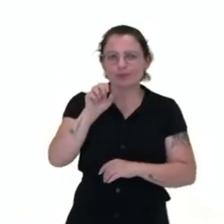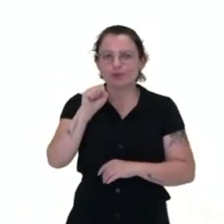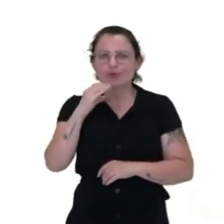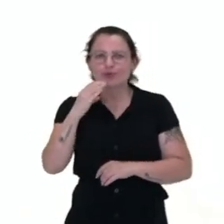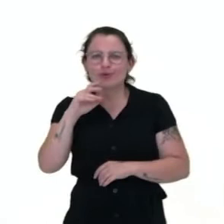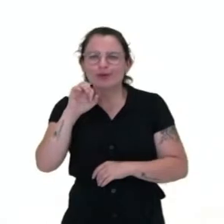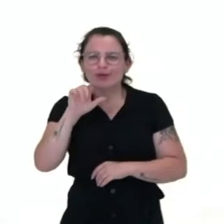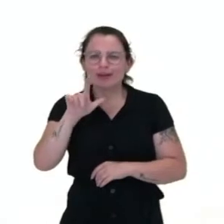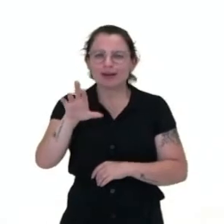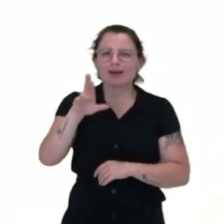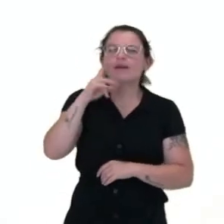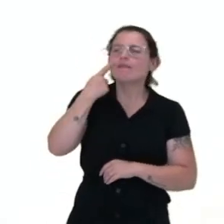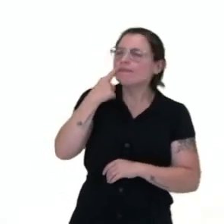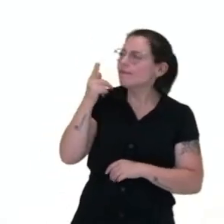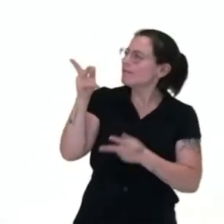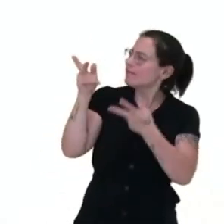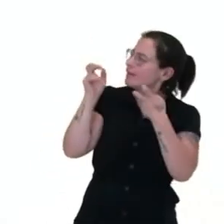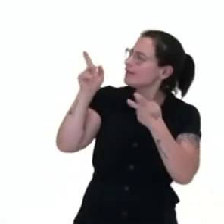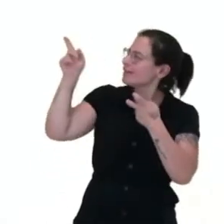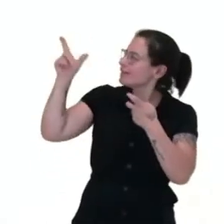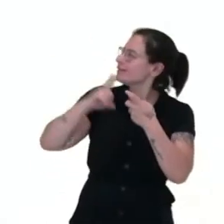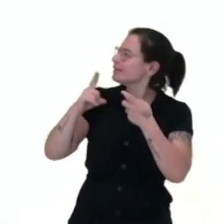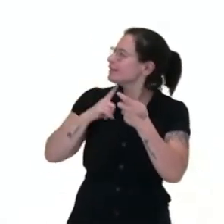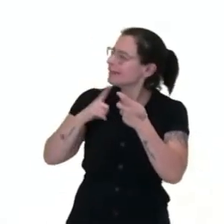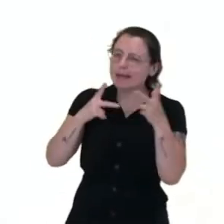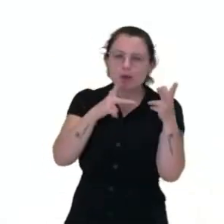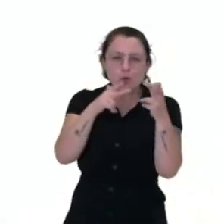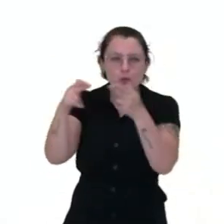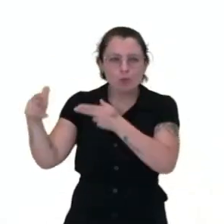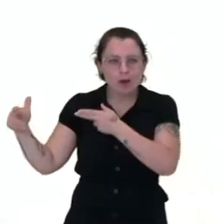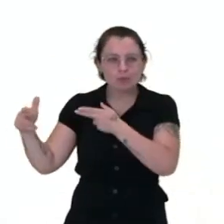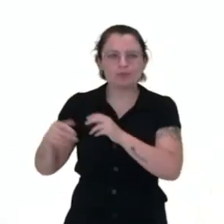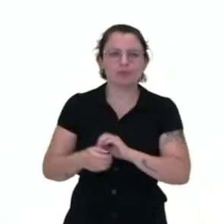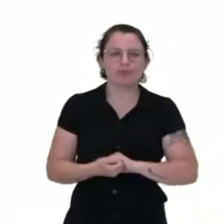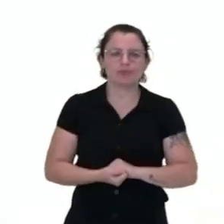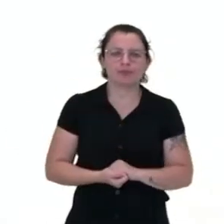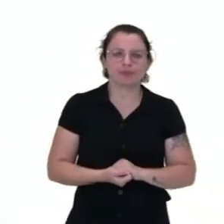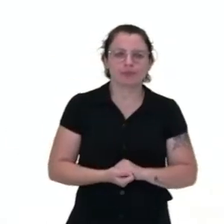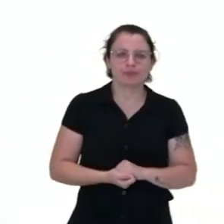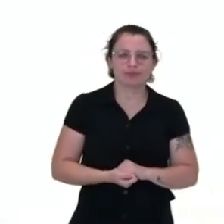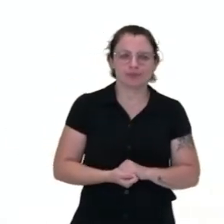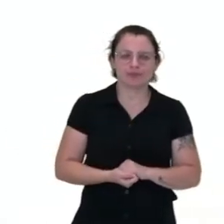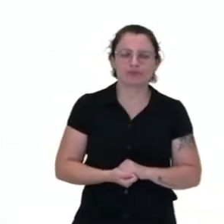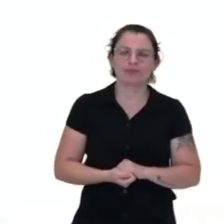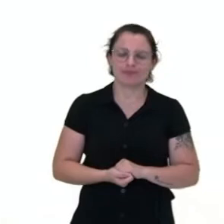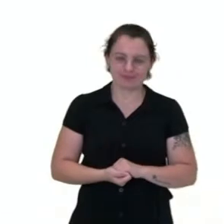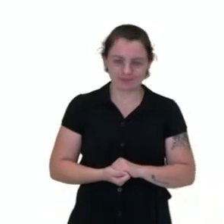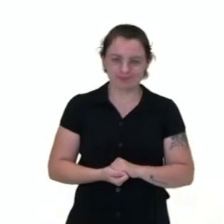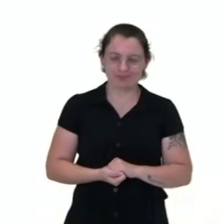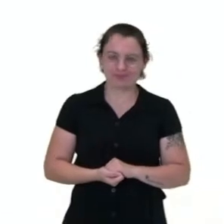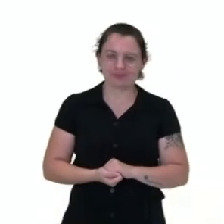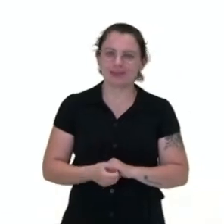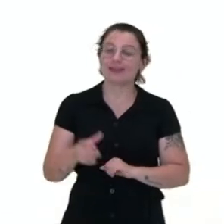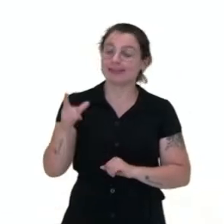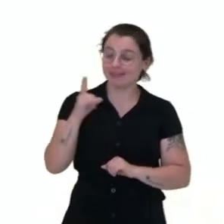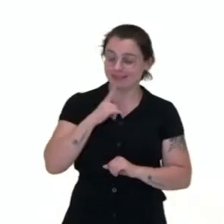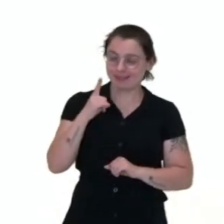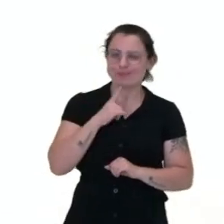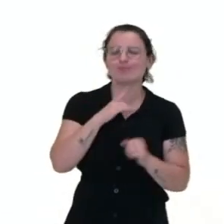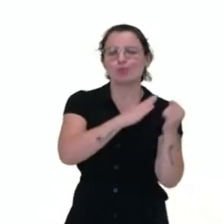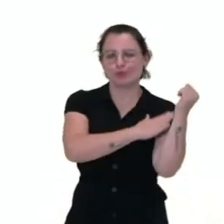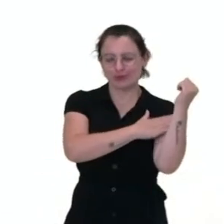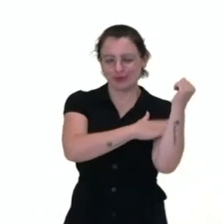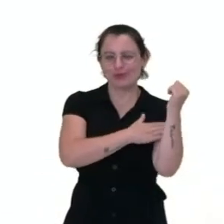com a mesma função e com um formato característico. Vão se juntar e formar o tecido